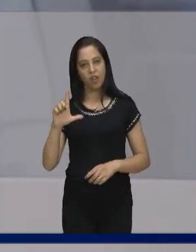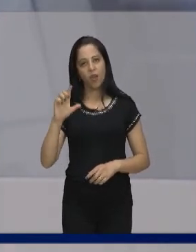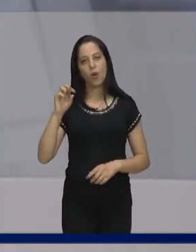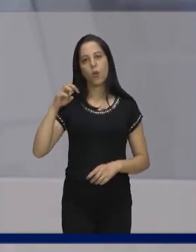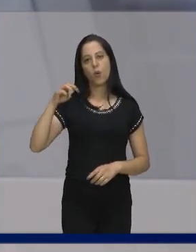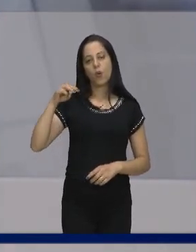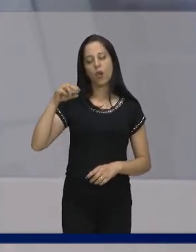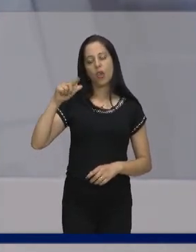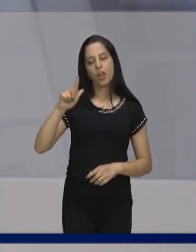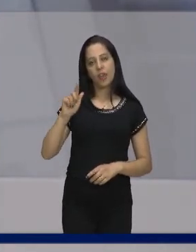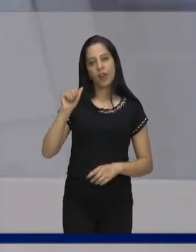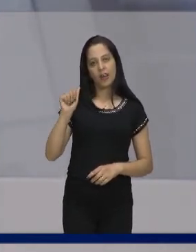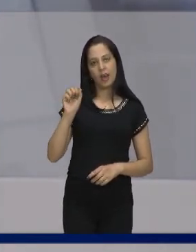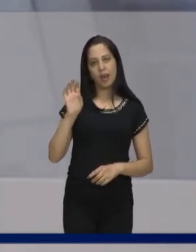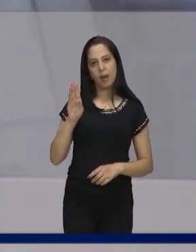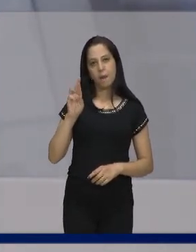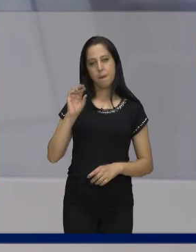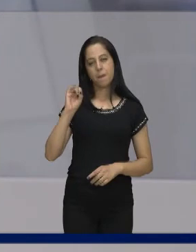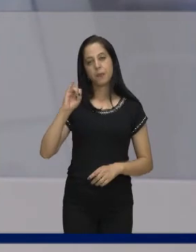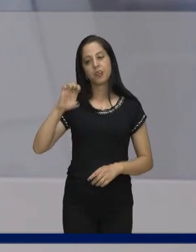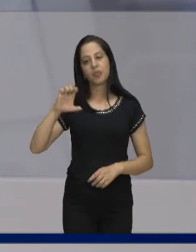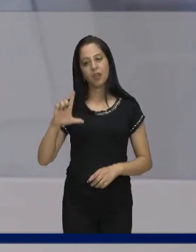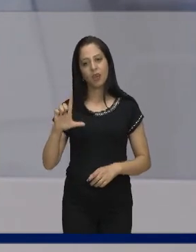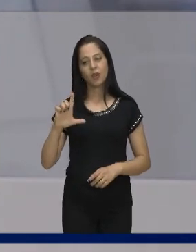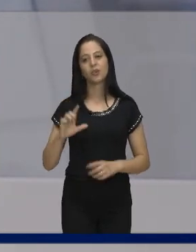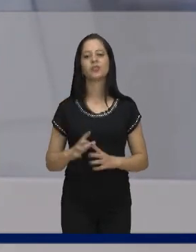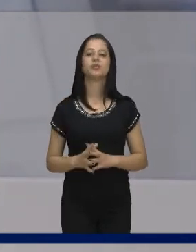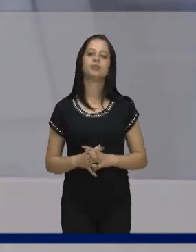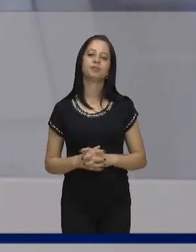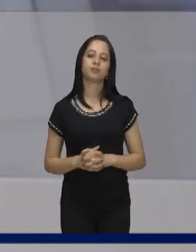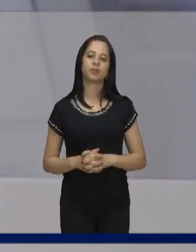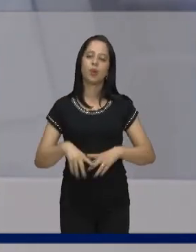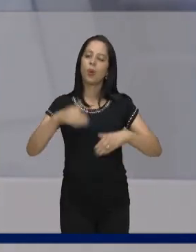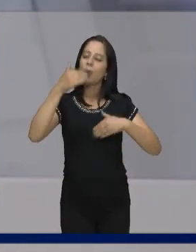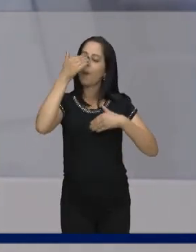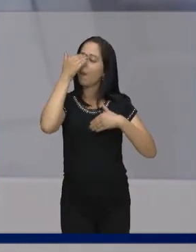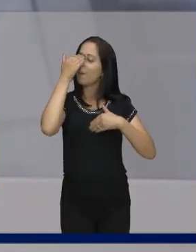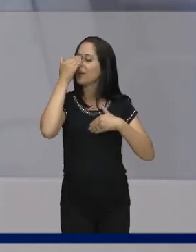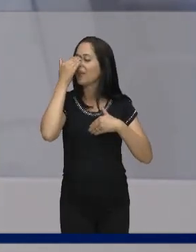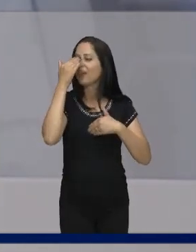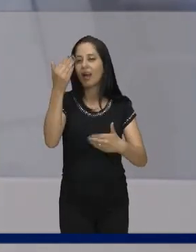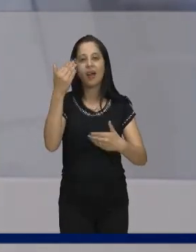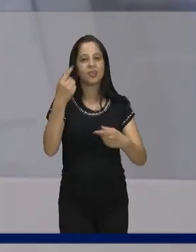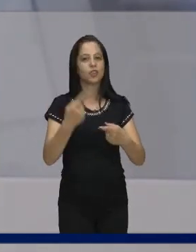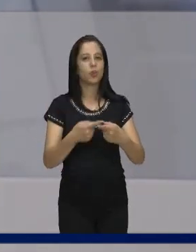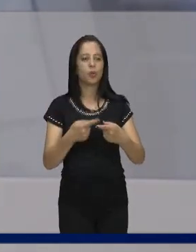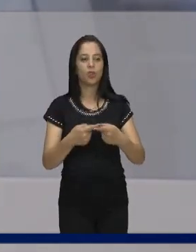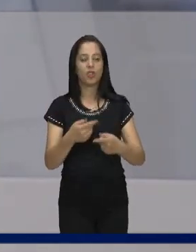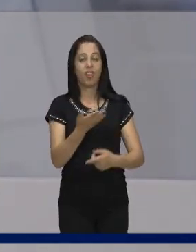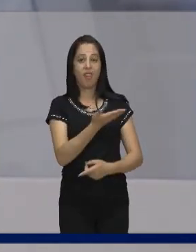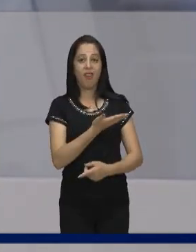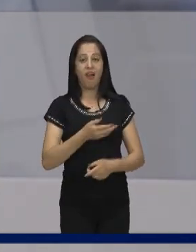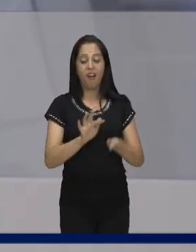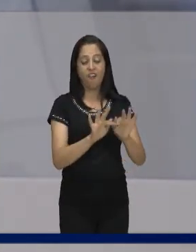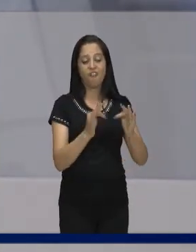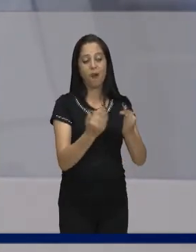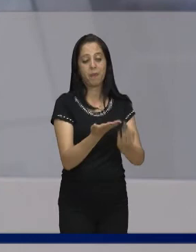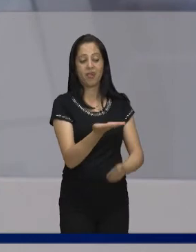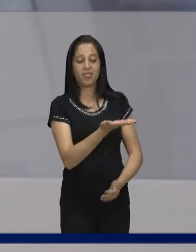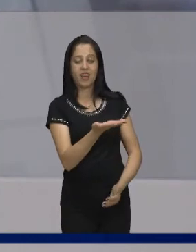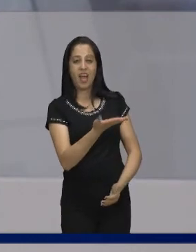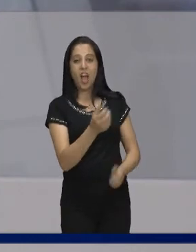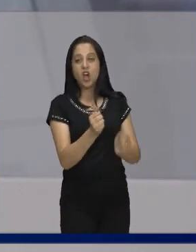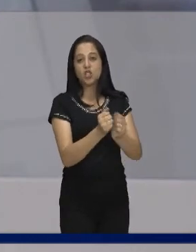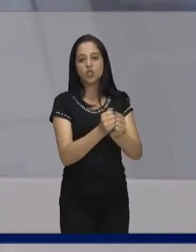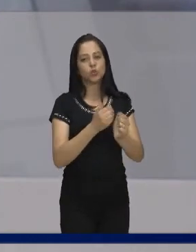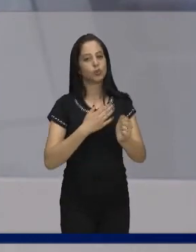a vocês, né, por fazer parte da história da minha vida, e agora nós teremos um